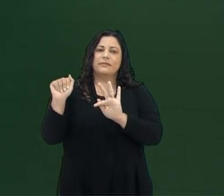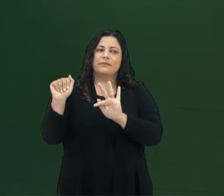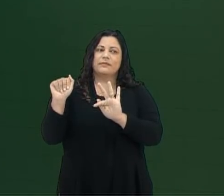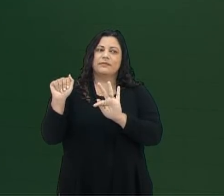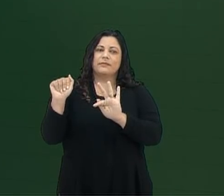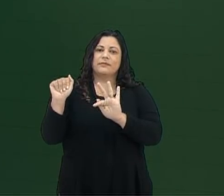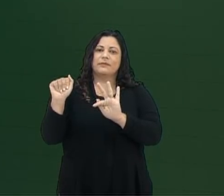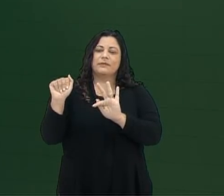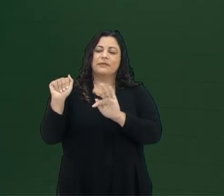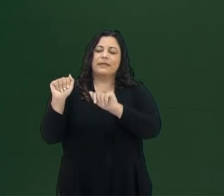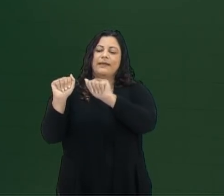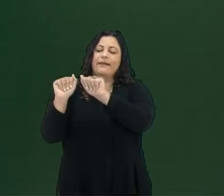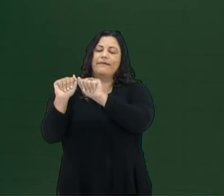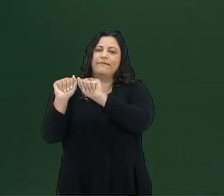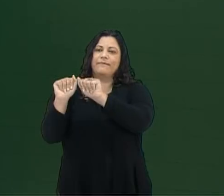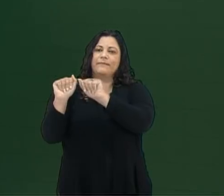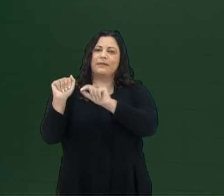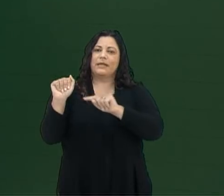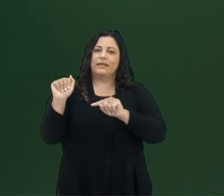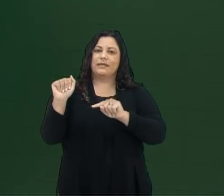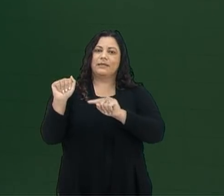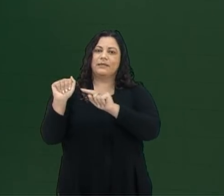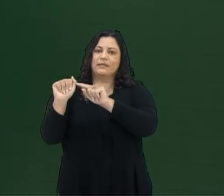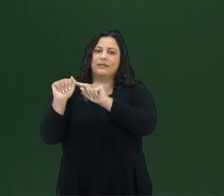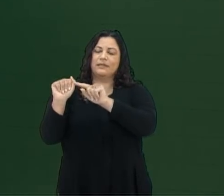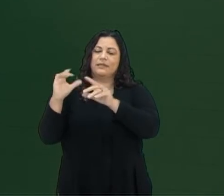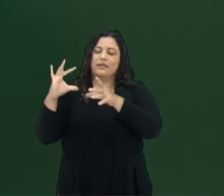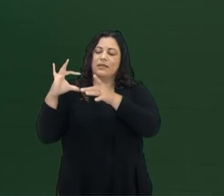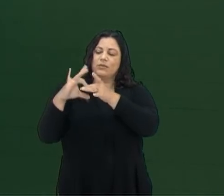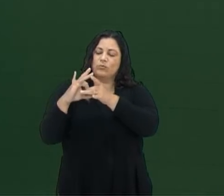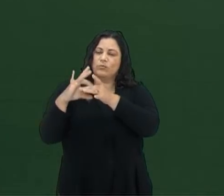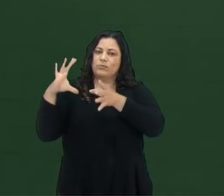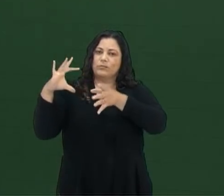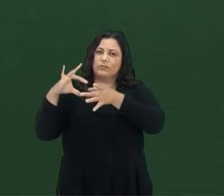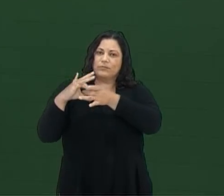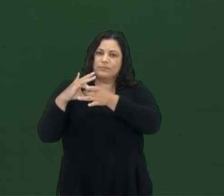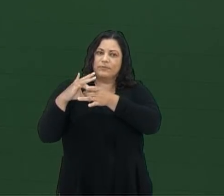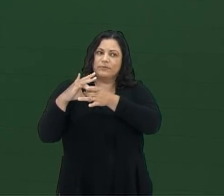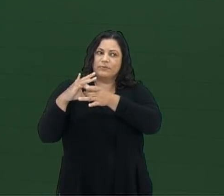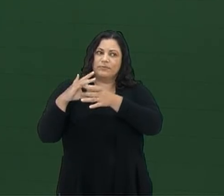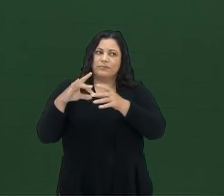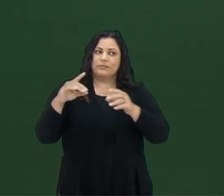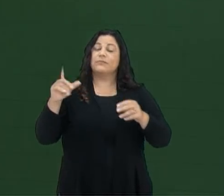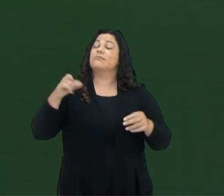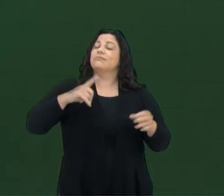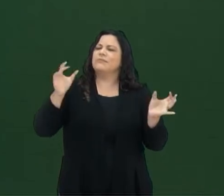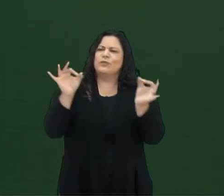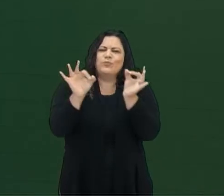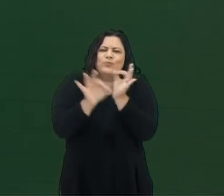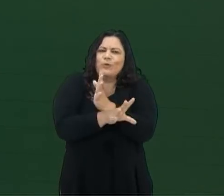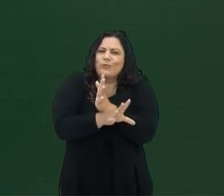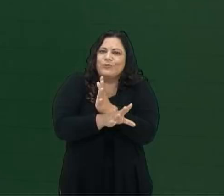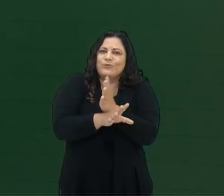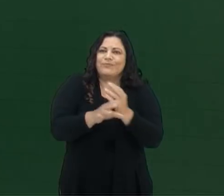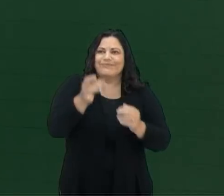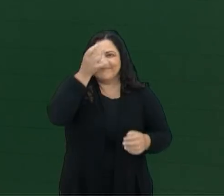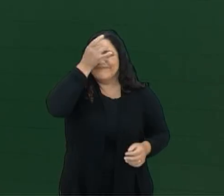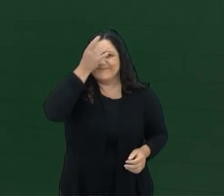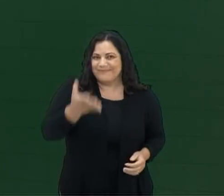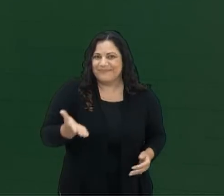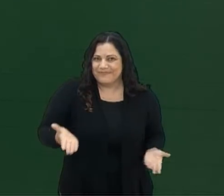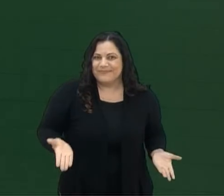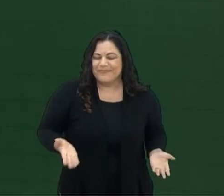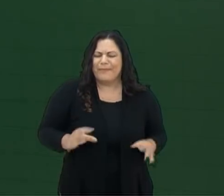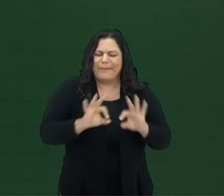e FA. Ligando todos os pontos, temos o quê? O hexágono construído, certo? Então, é